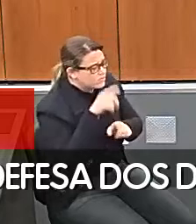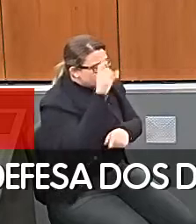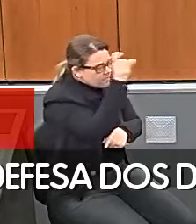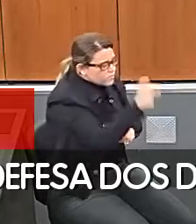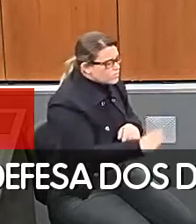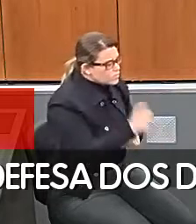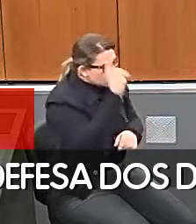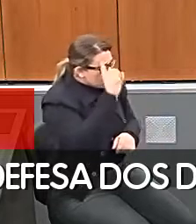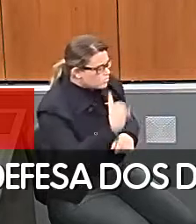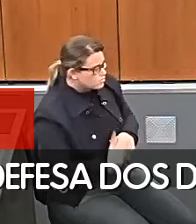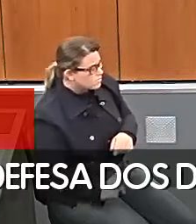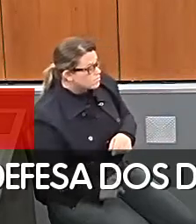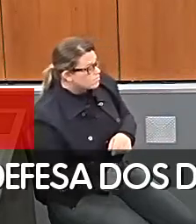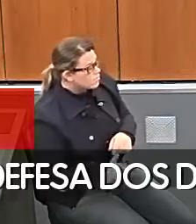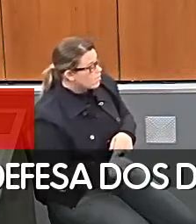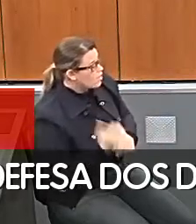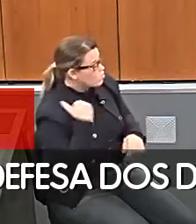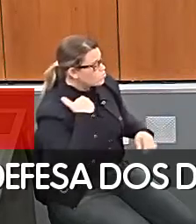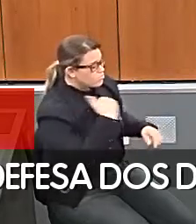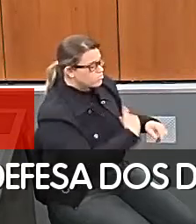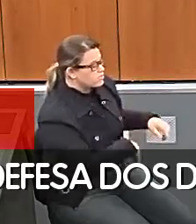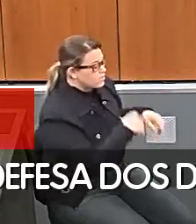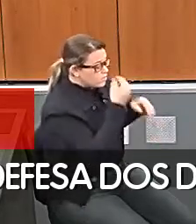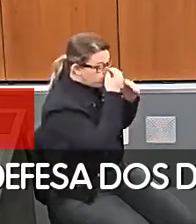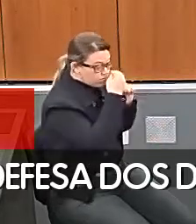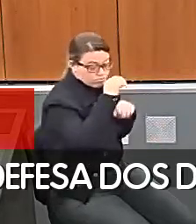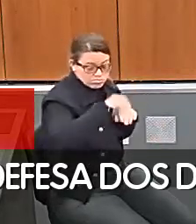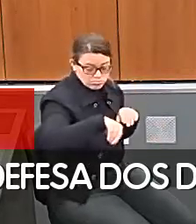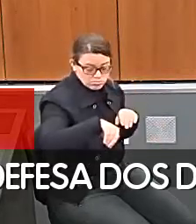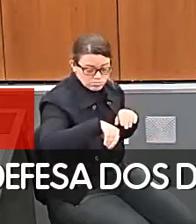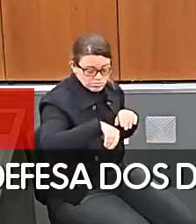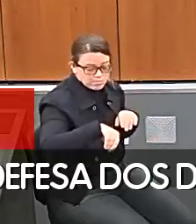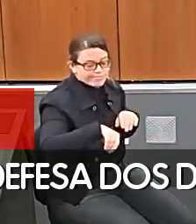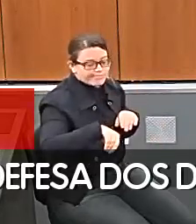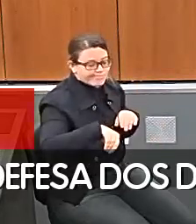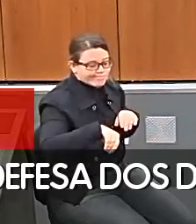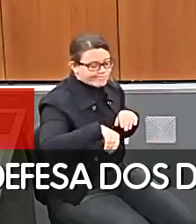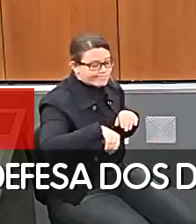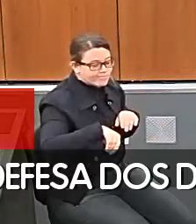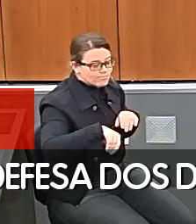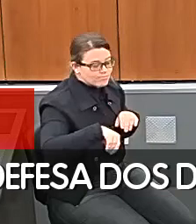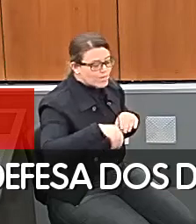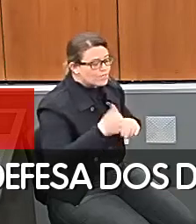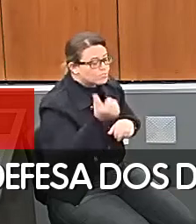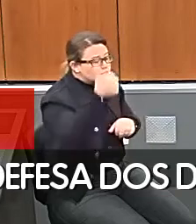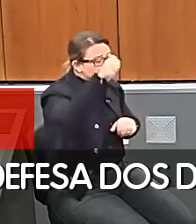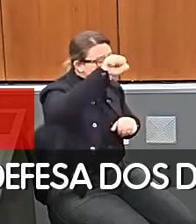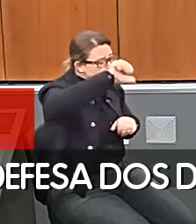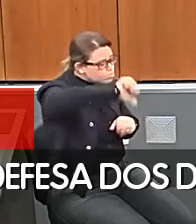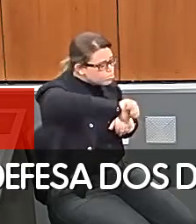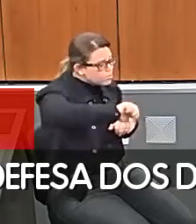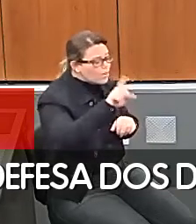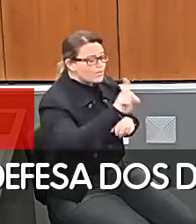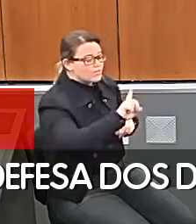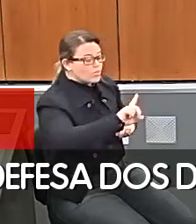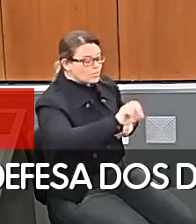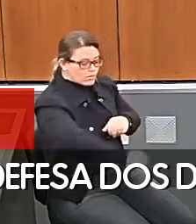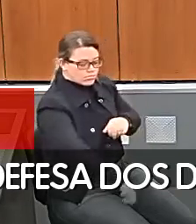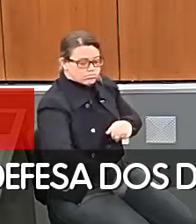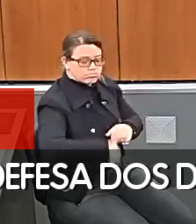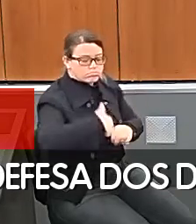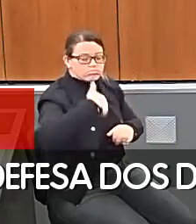do Estado. Está aí. Agora, eu não quero olhar o negativo, não. Eu quero olhar o positivo. O deputado, com